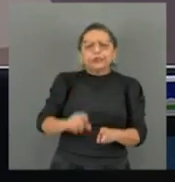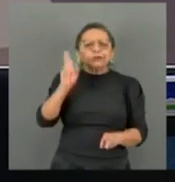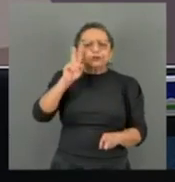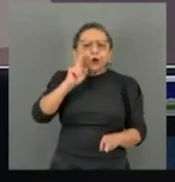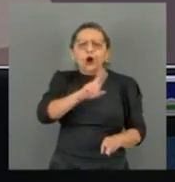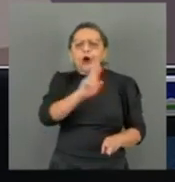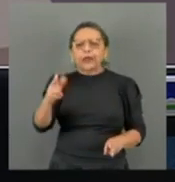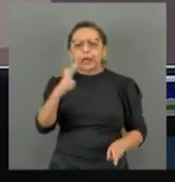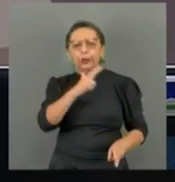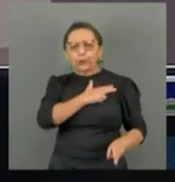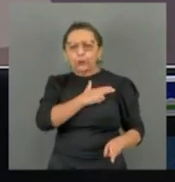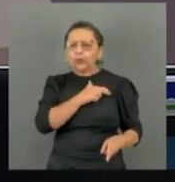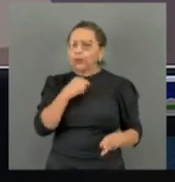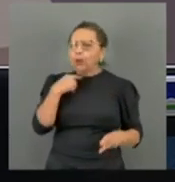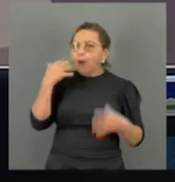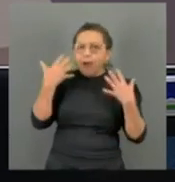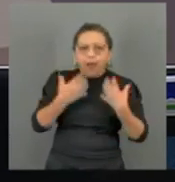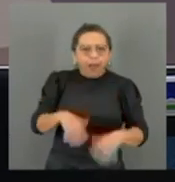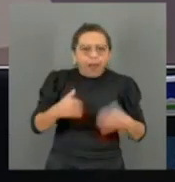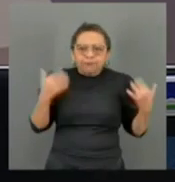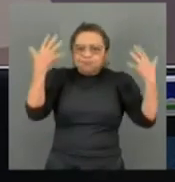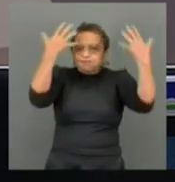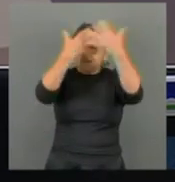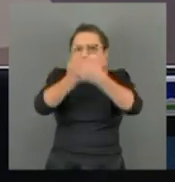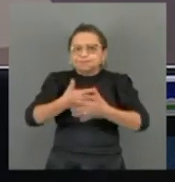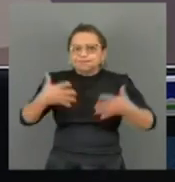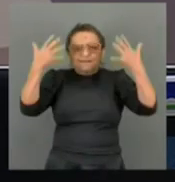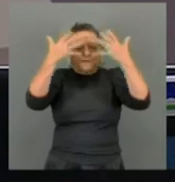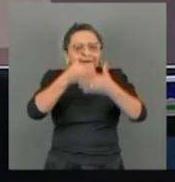uma relação aos movimentos camponeses.